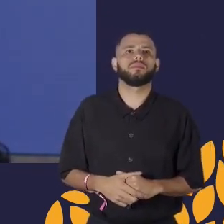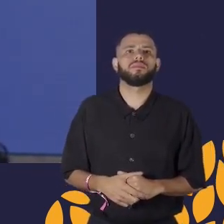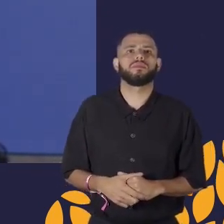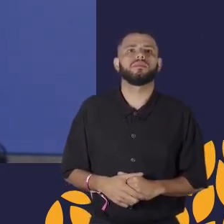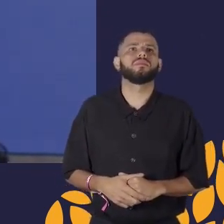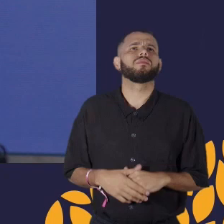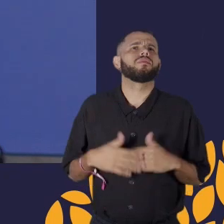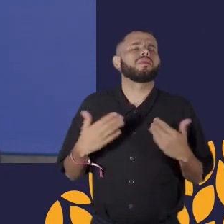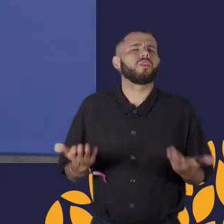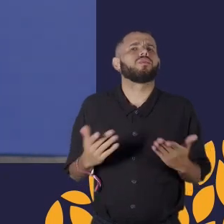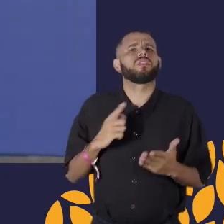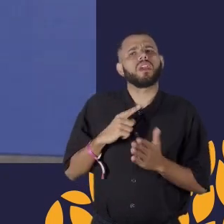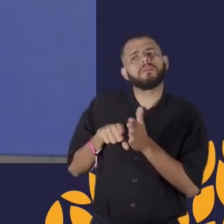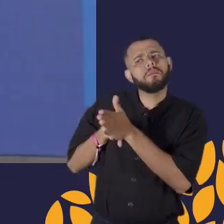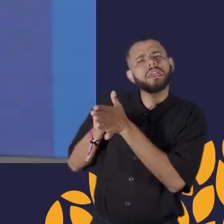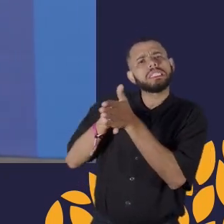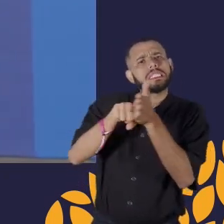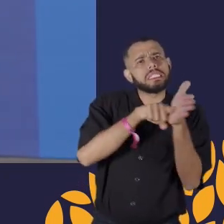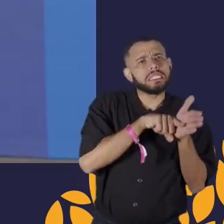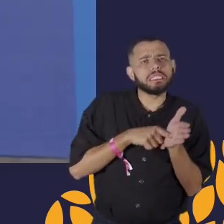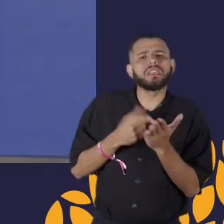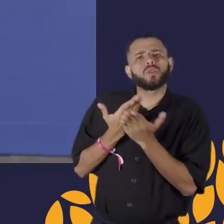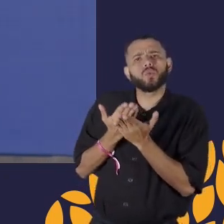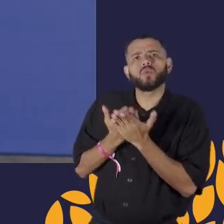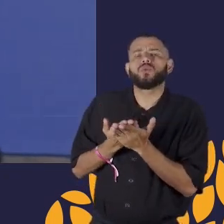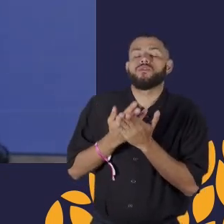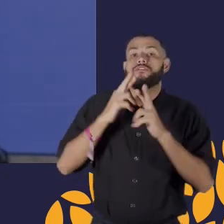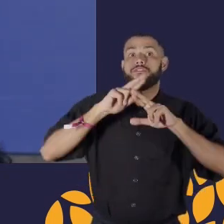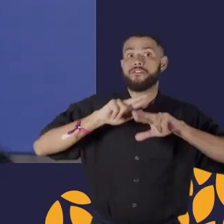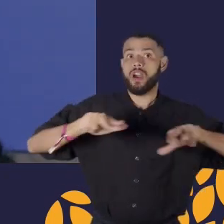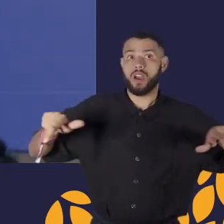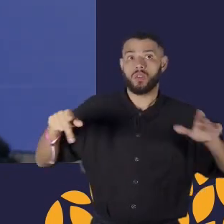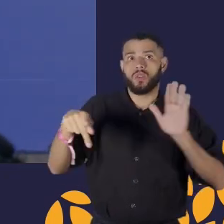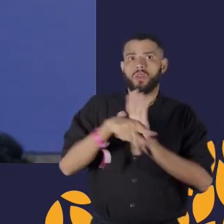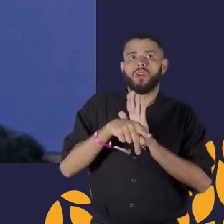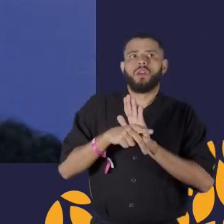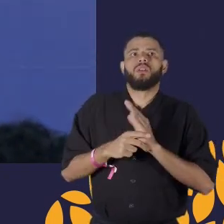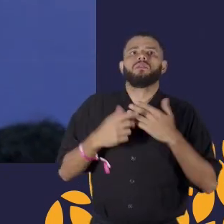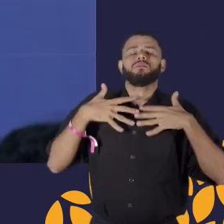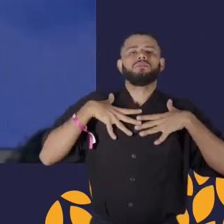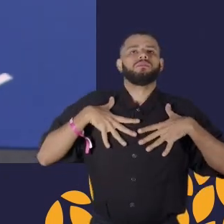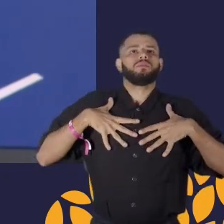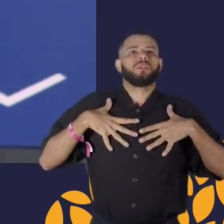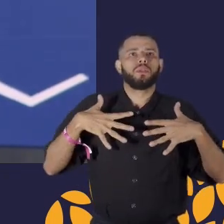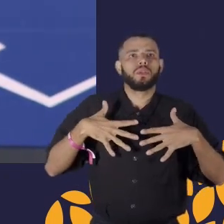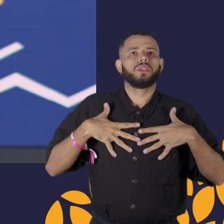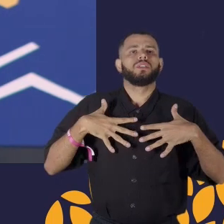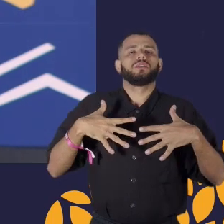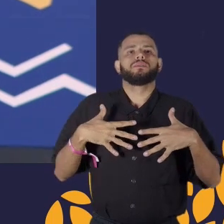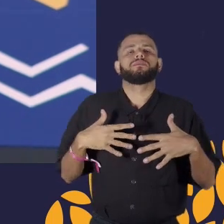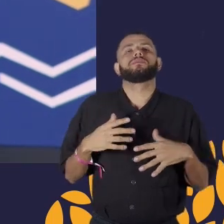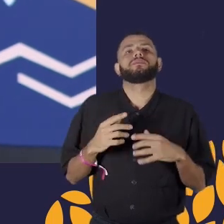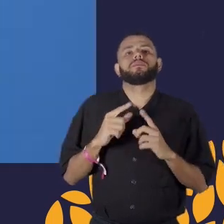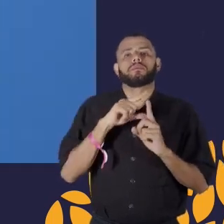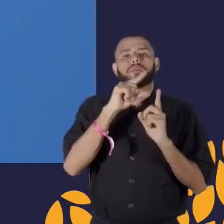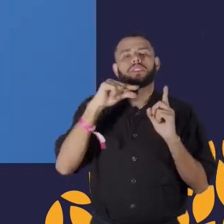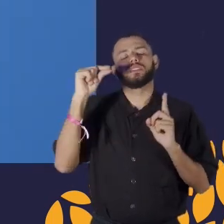são muitos estudos que nós temos já da via pulmonar. Tanto de plantas de CBD,